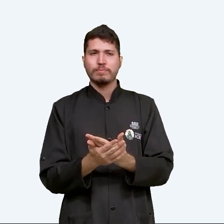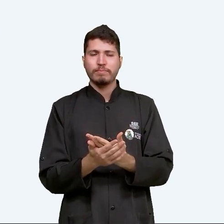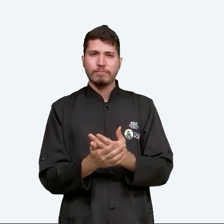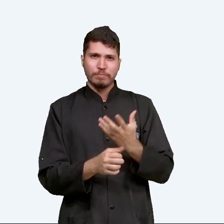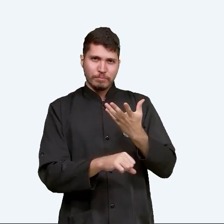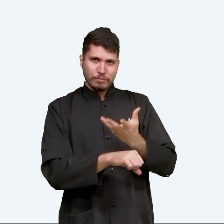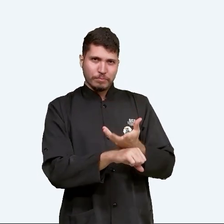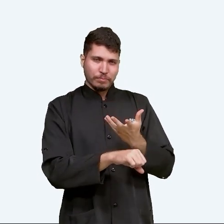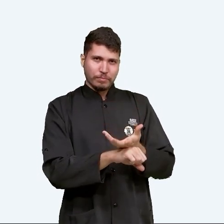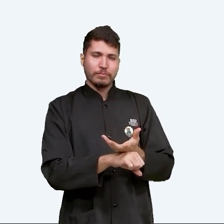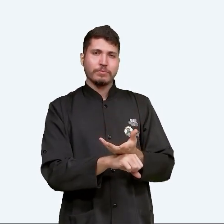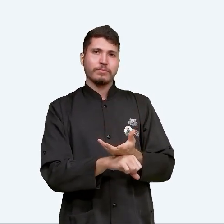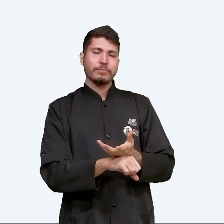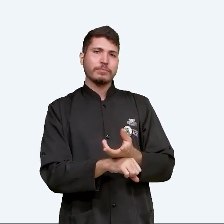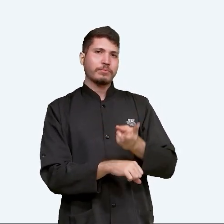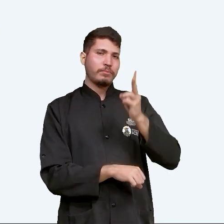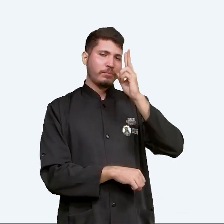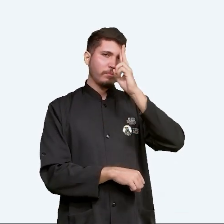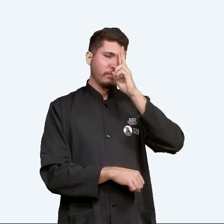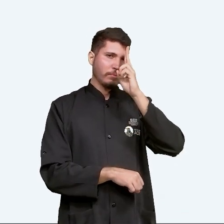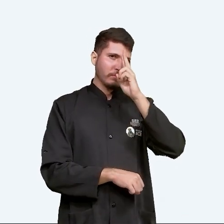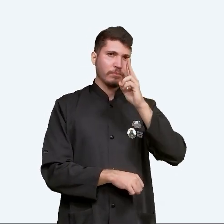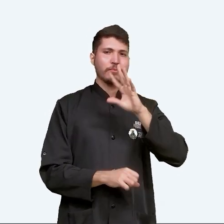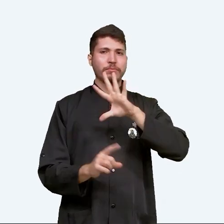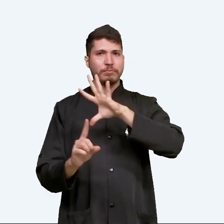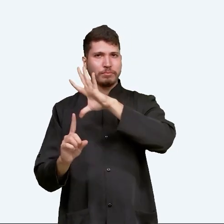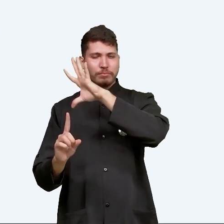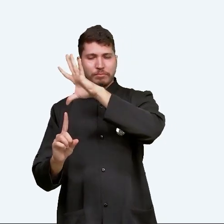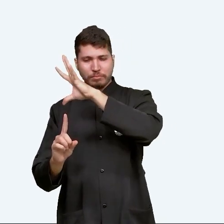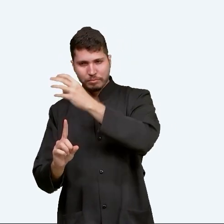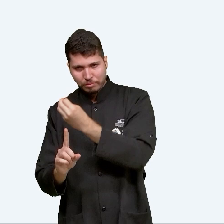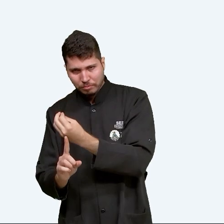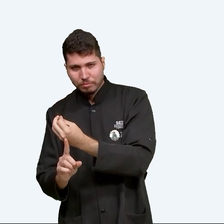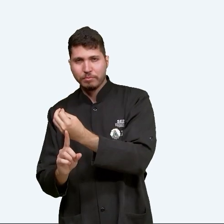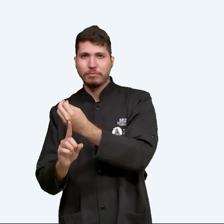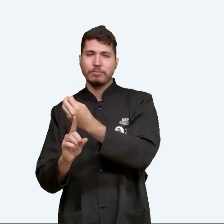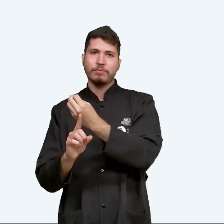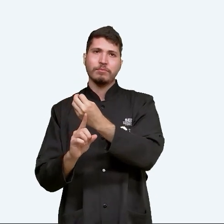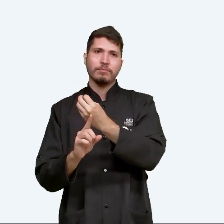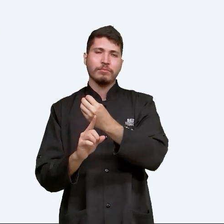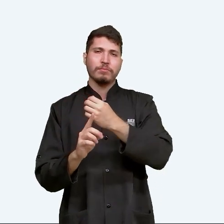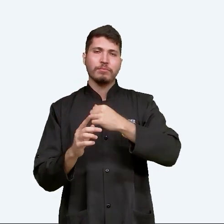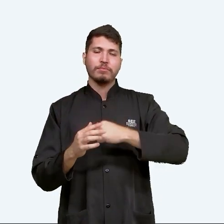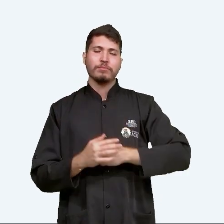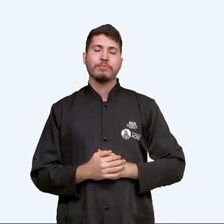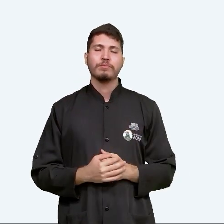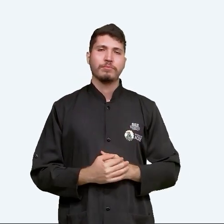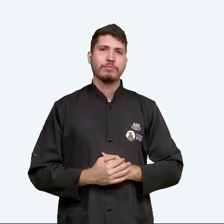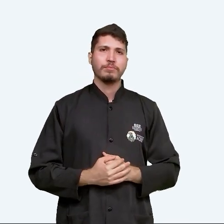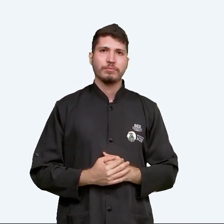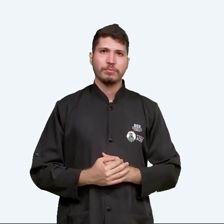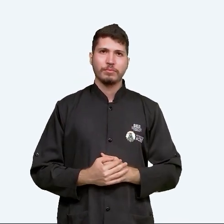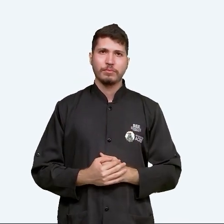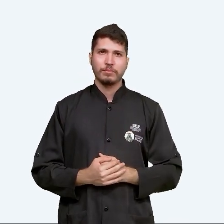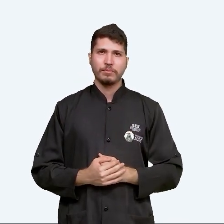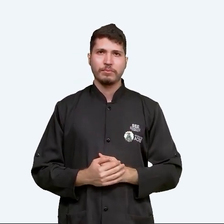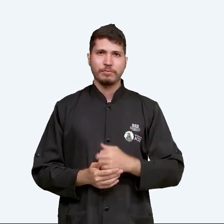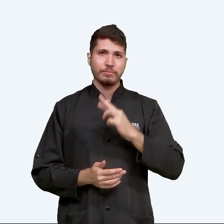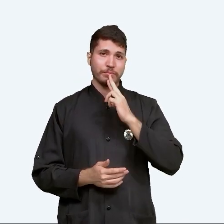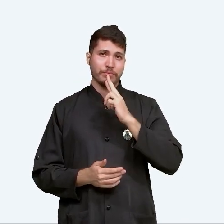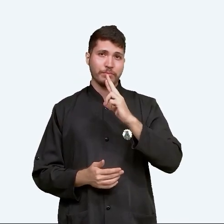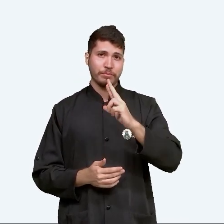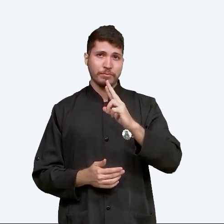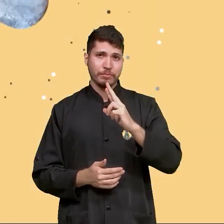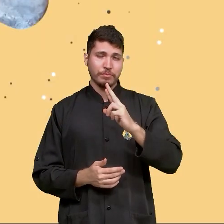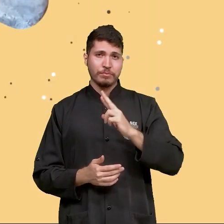quanto nas disciplinas de artes, né? Ao longo do período estudantil. Então, vamos para a resposta correta,